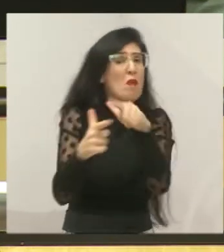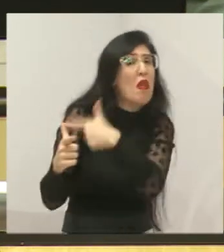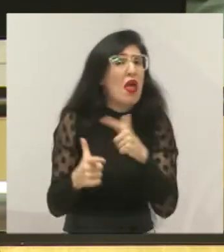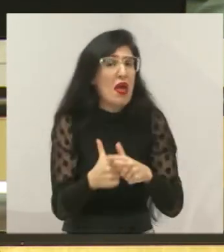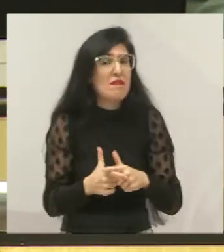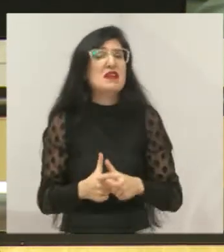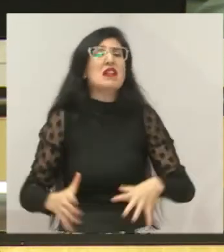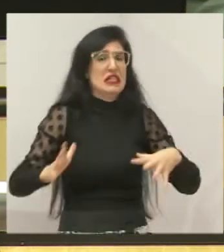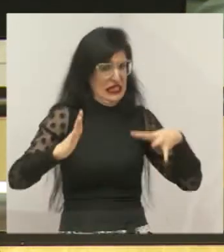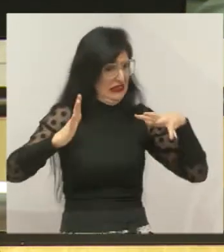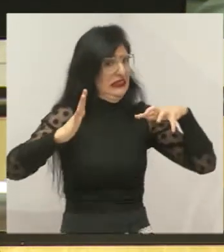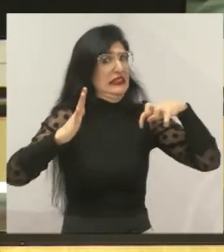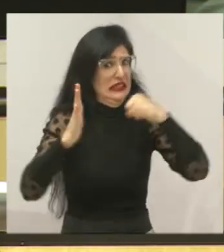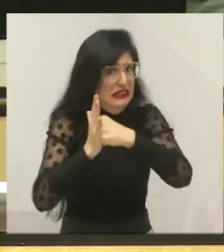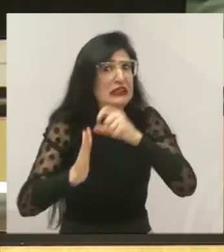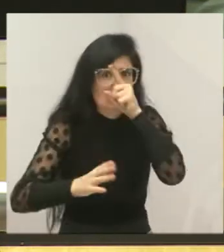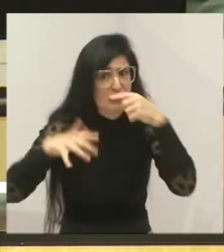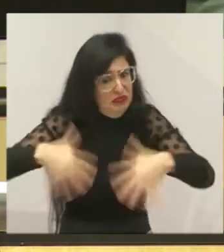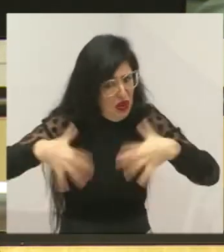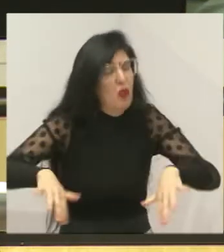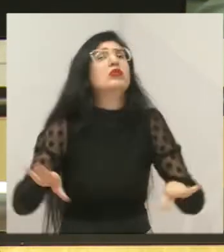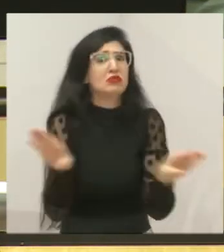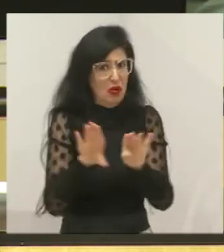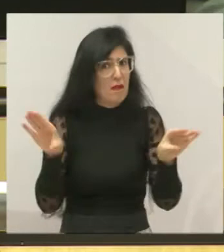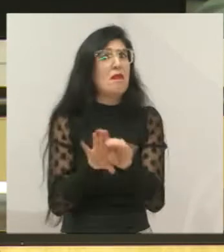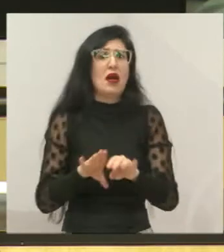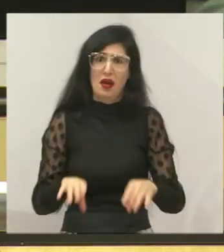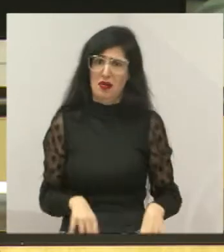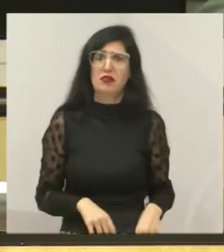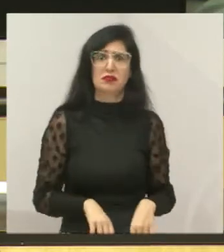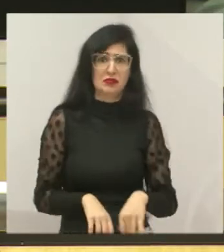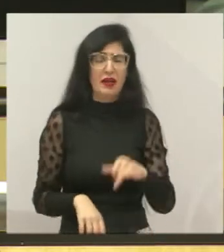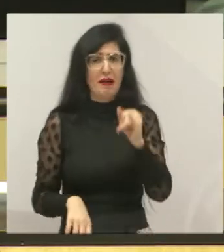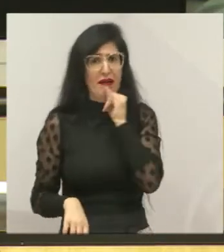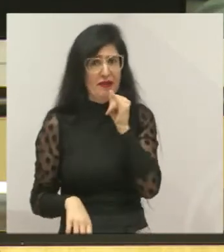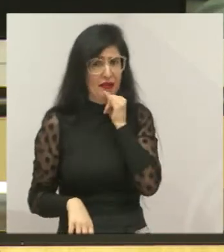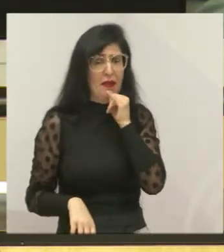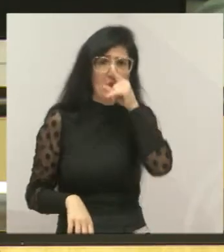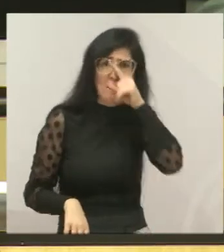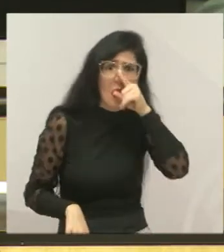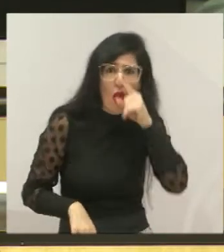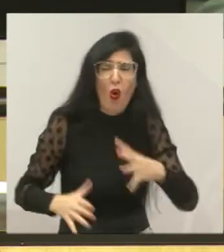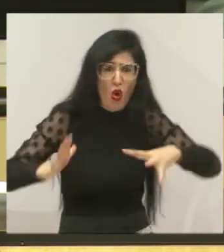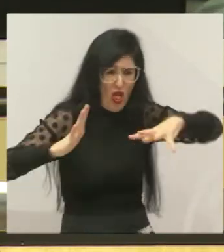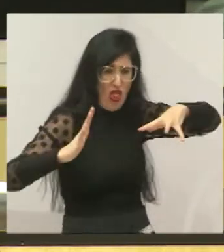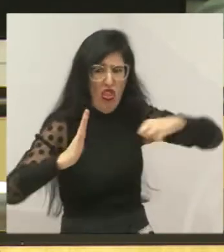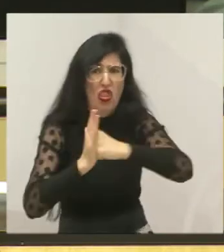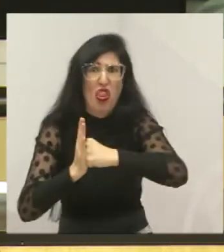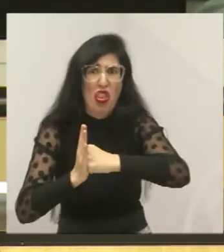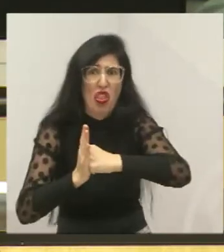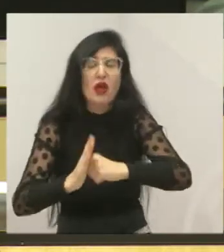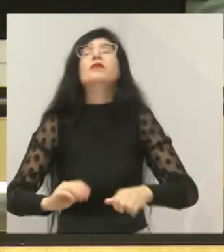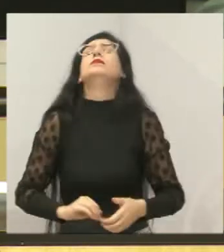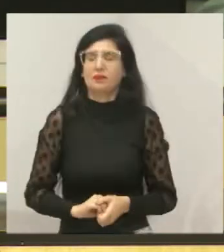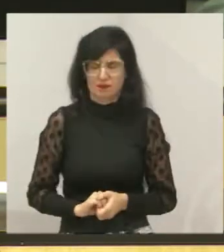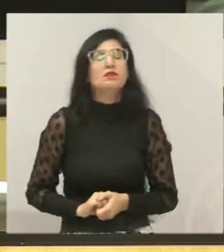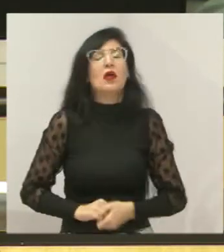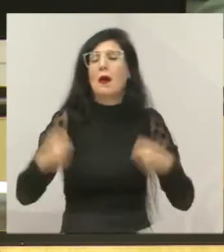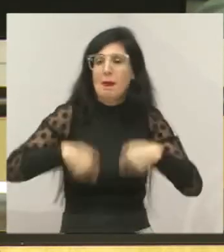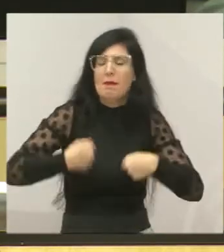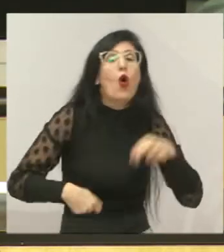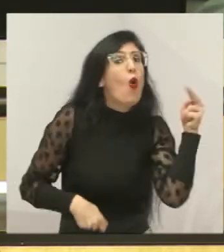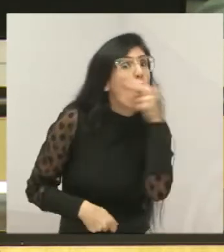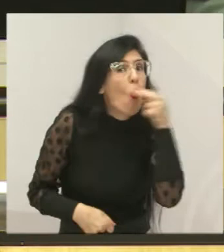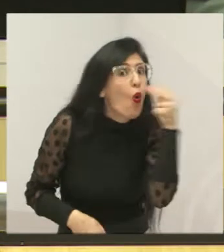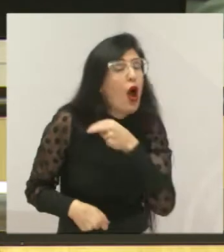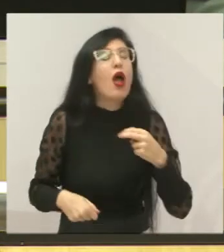riscos de acidentes, inclusive atropelamentos, que trabalhadores vêm enfrentando nesse trecho dessa rodovia. Assim, solicito urgente